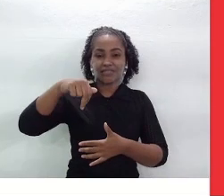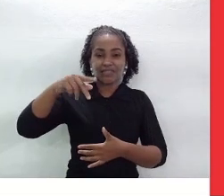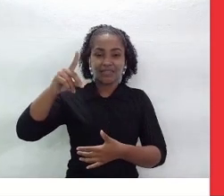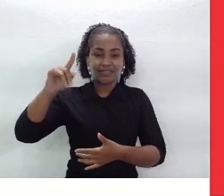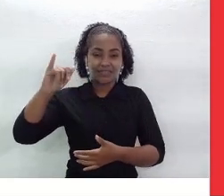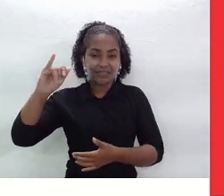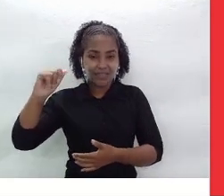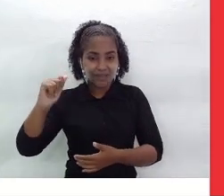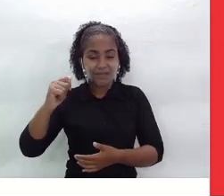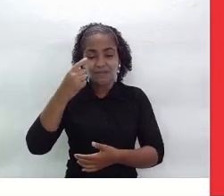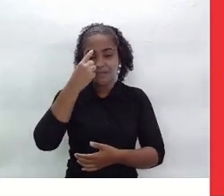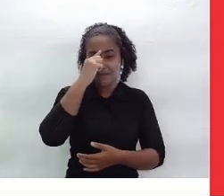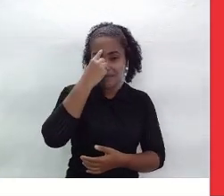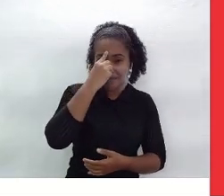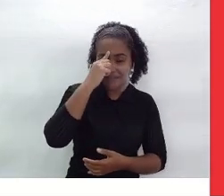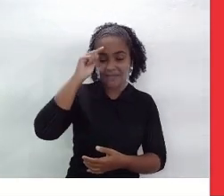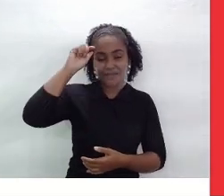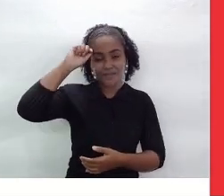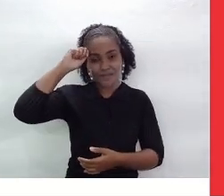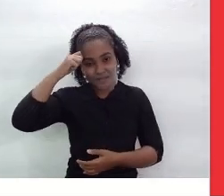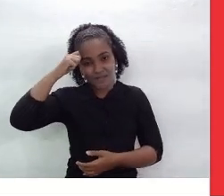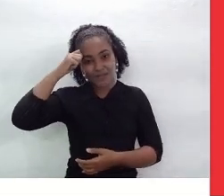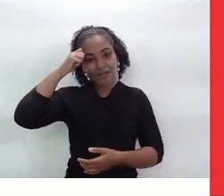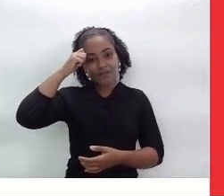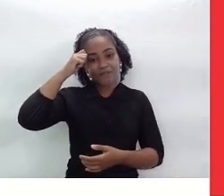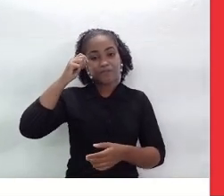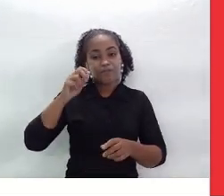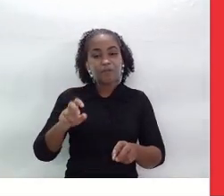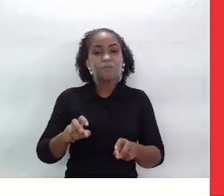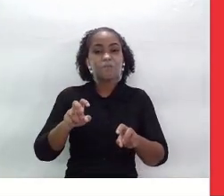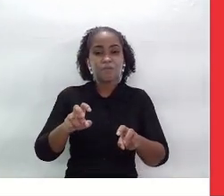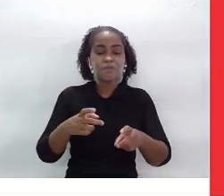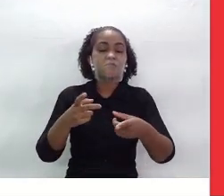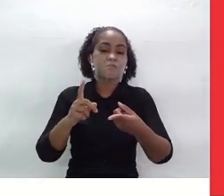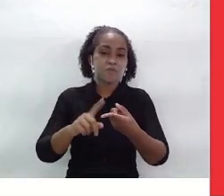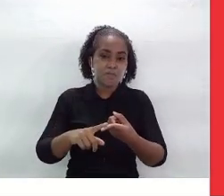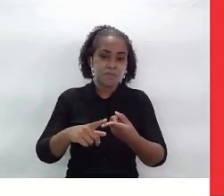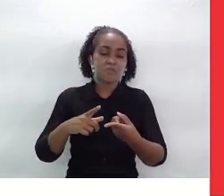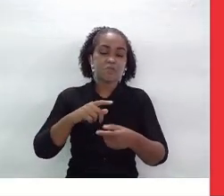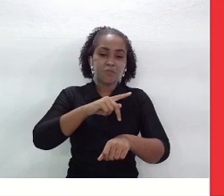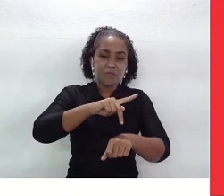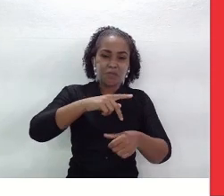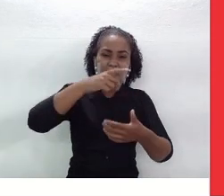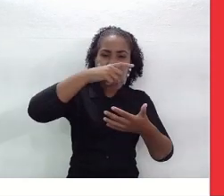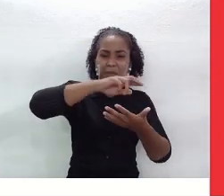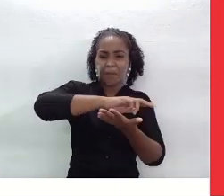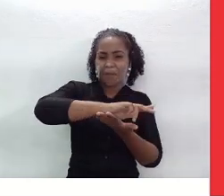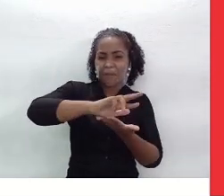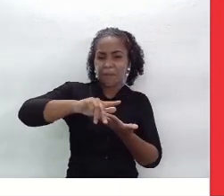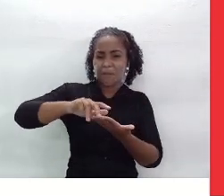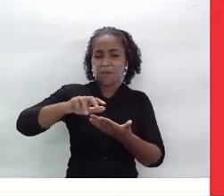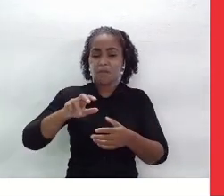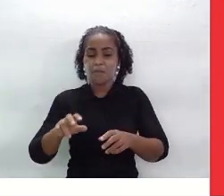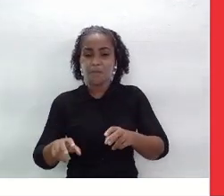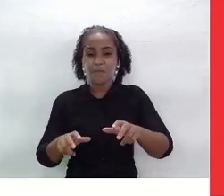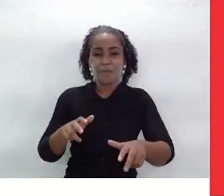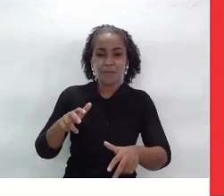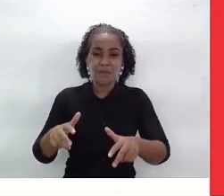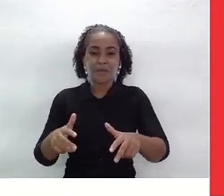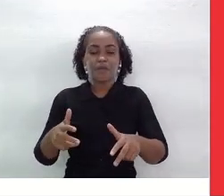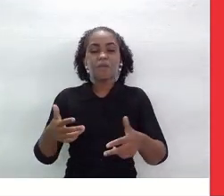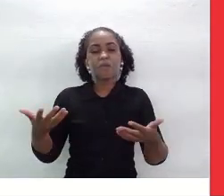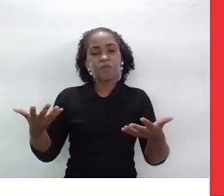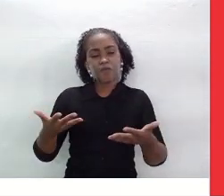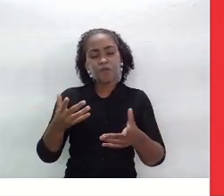a Índia, a África, a Austrália, e daí você vê alguns dinossauros que hoje em dia